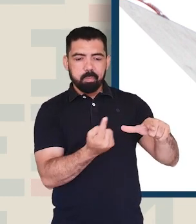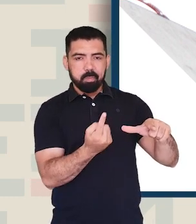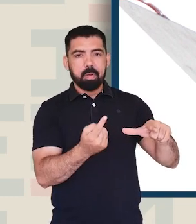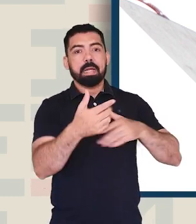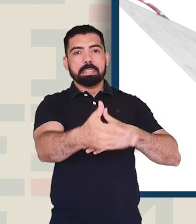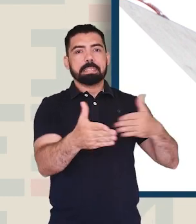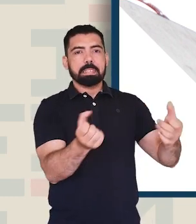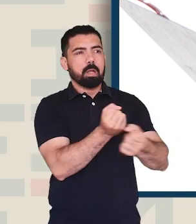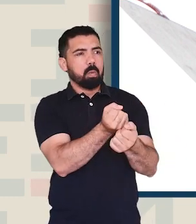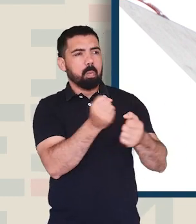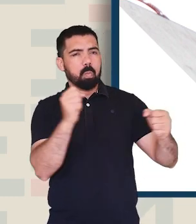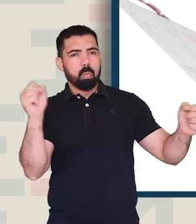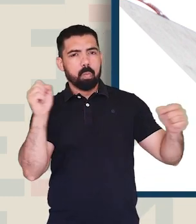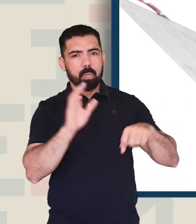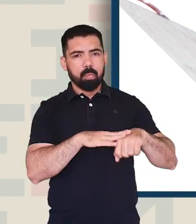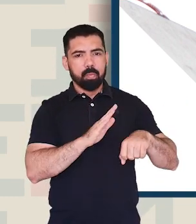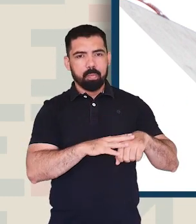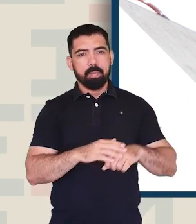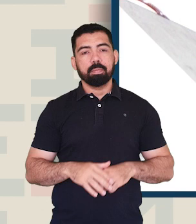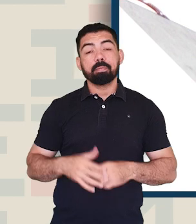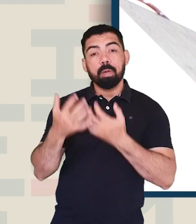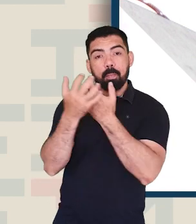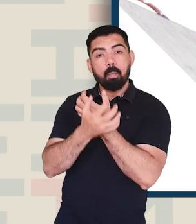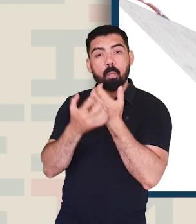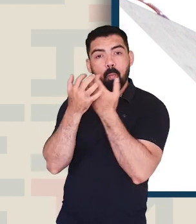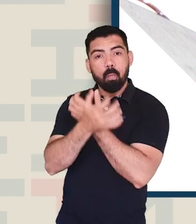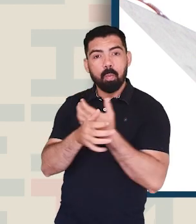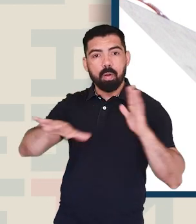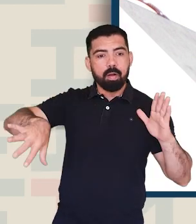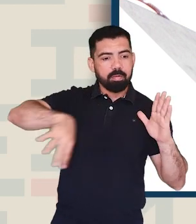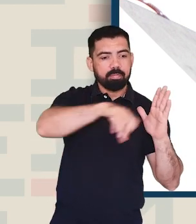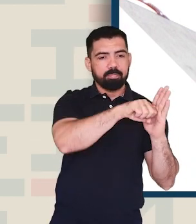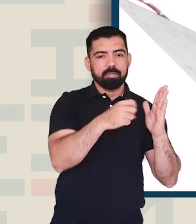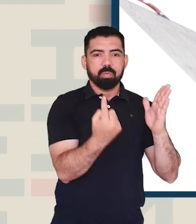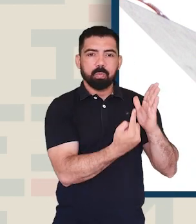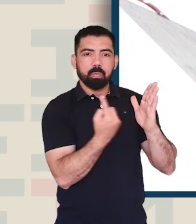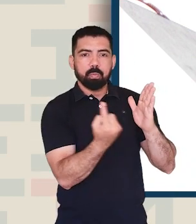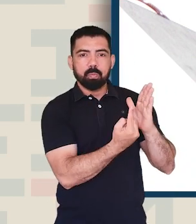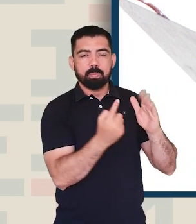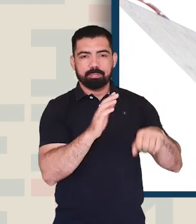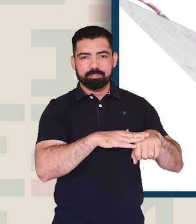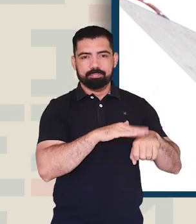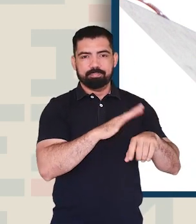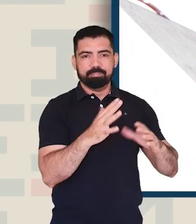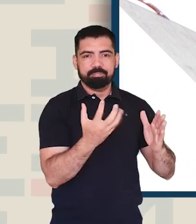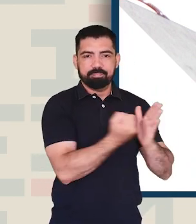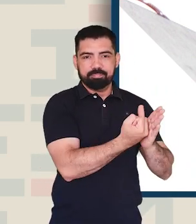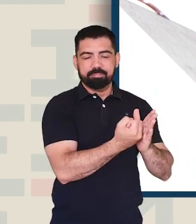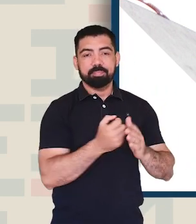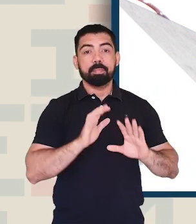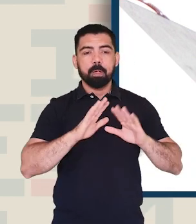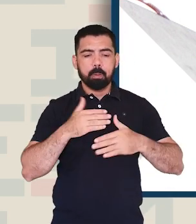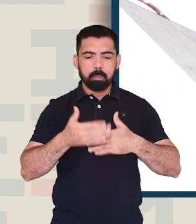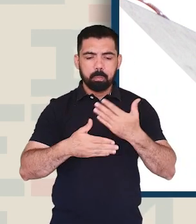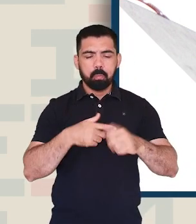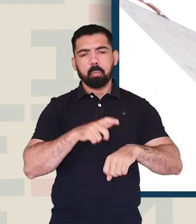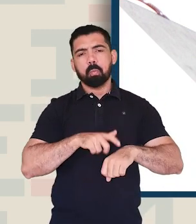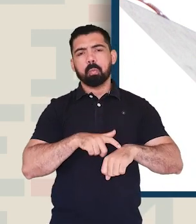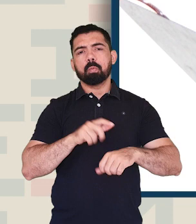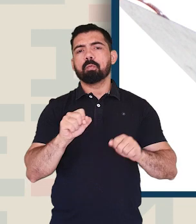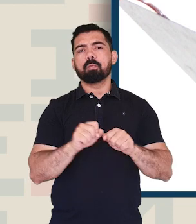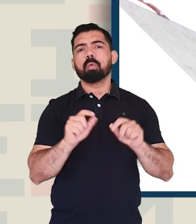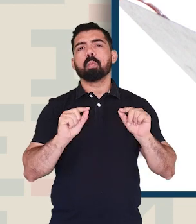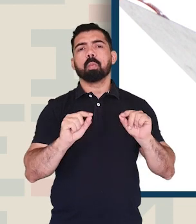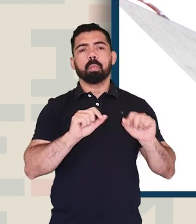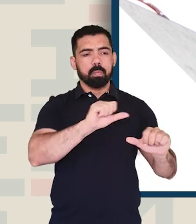salas gigantes para gravar aquela informação. Então, isso, com o tempo, foi